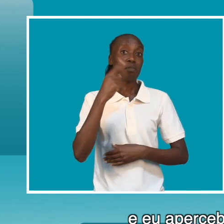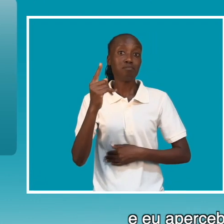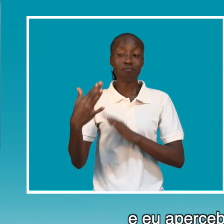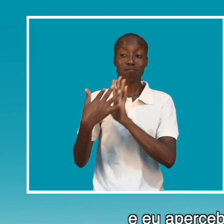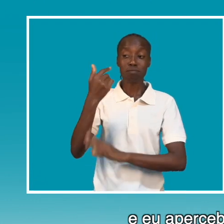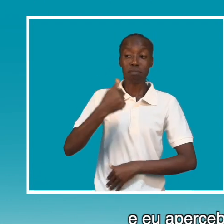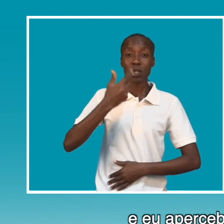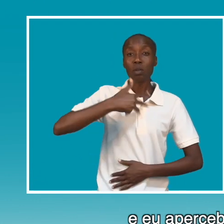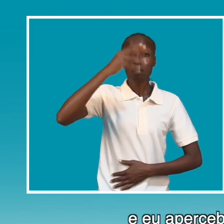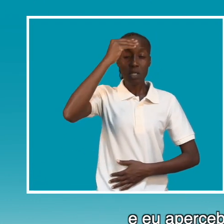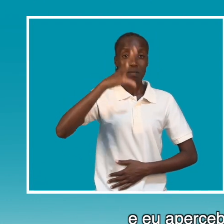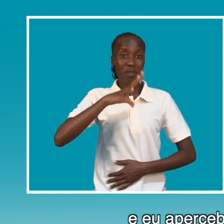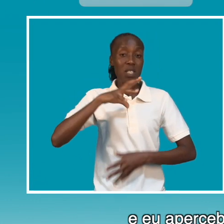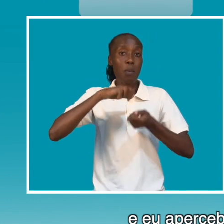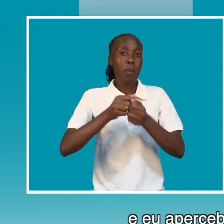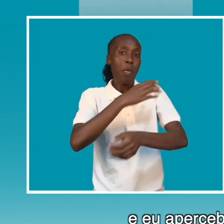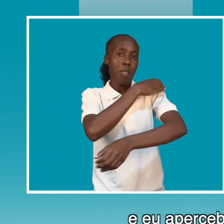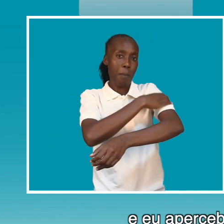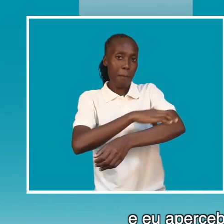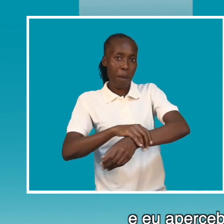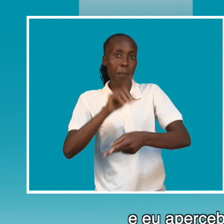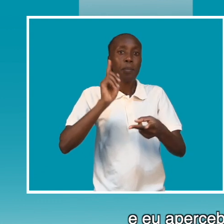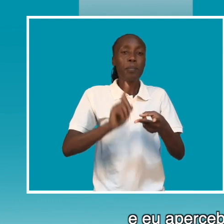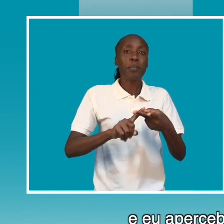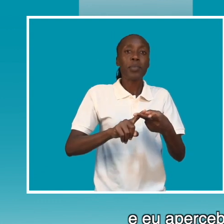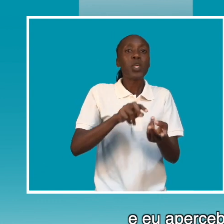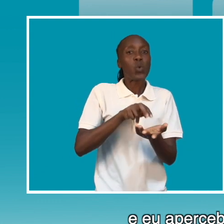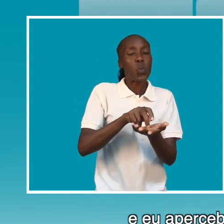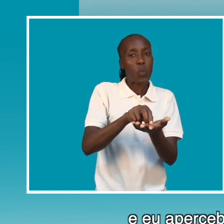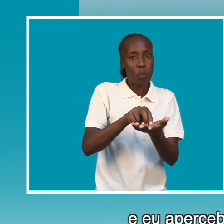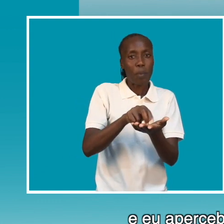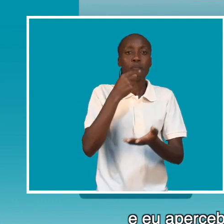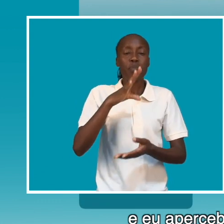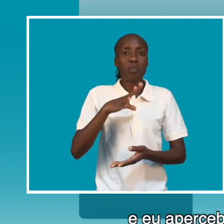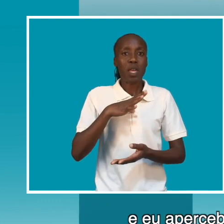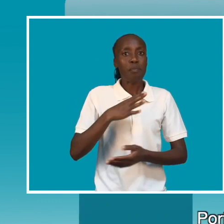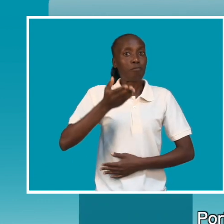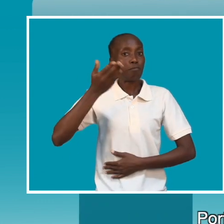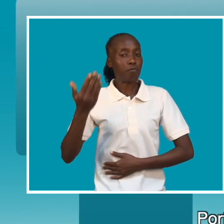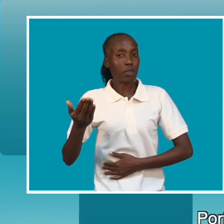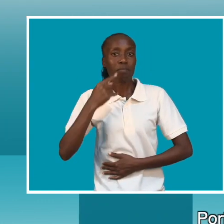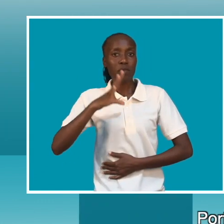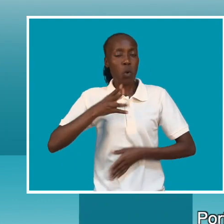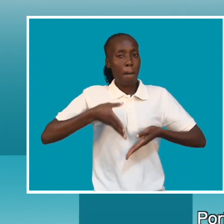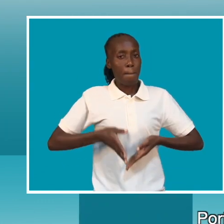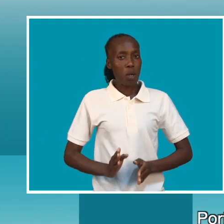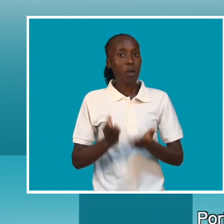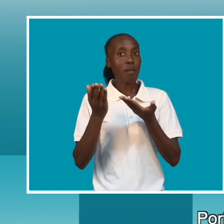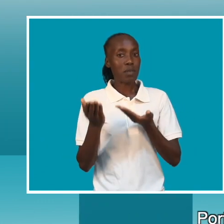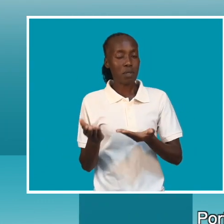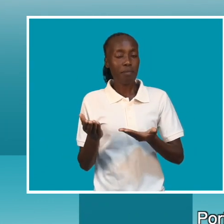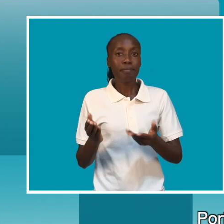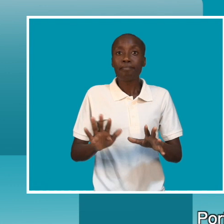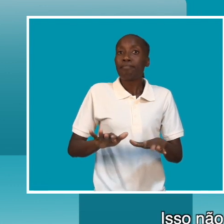me disseram e eu apercebi-me disso não é que tinha um defeito na mão ou melhor no braço e na perna do lado direito portanto eu nasci assim